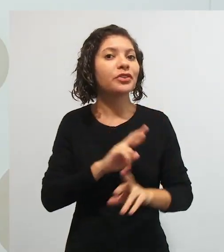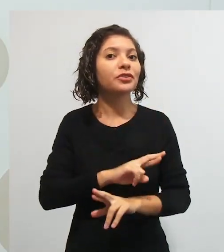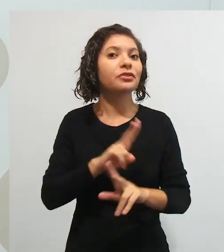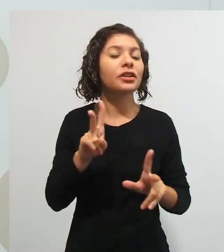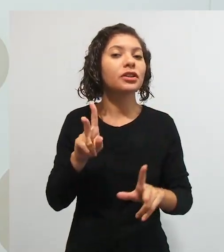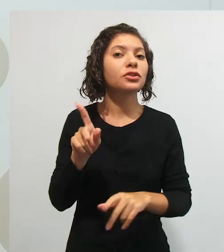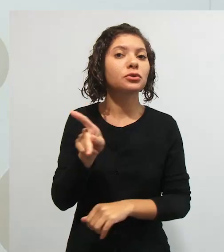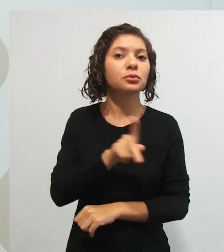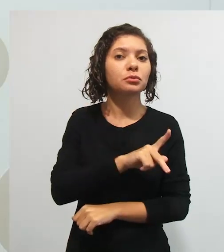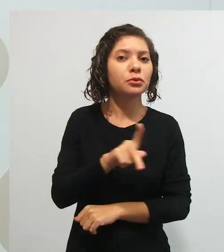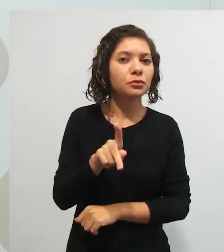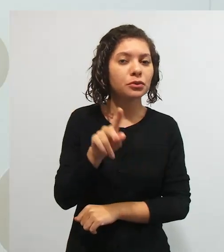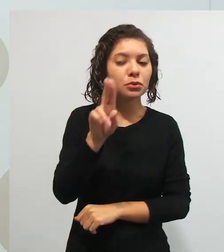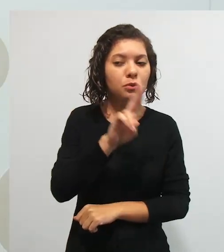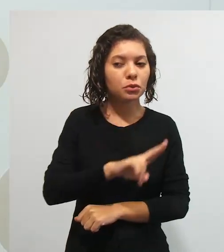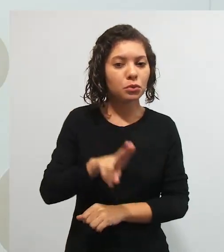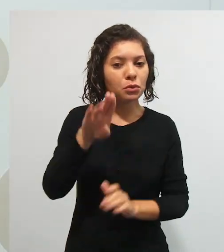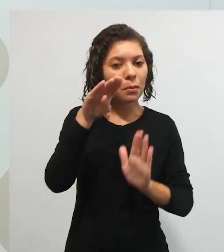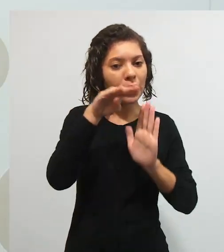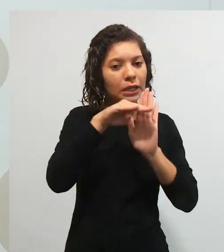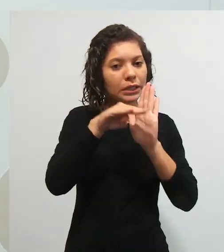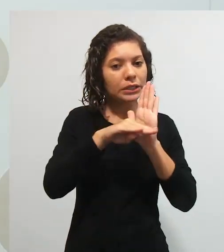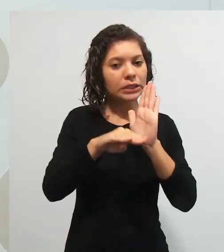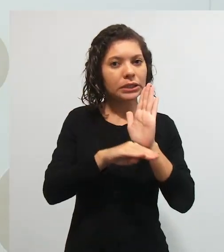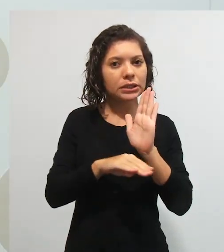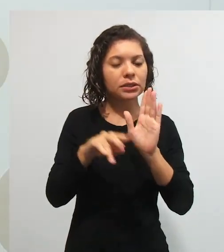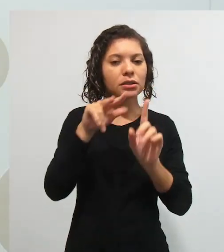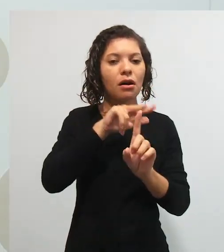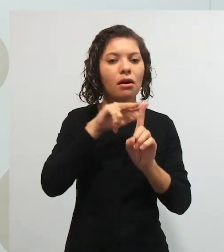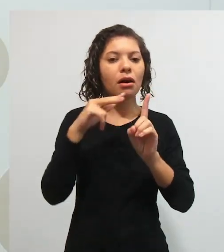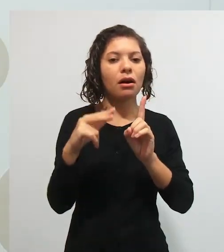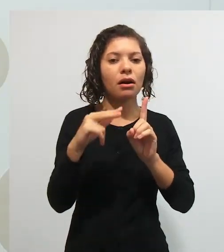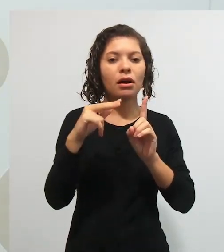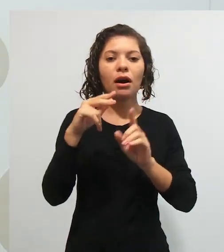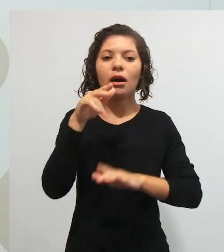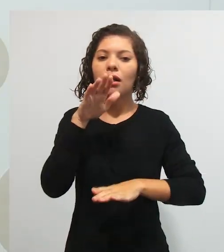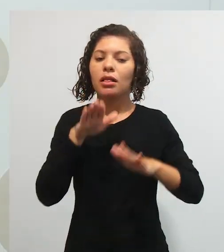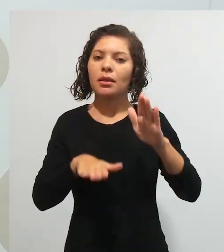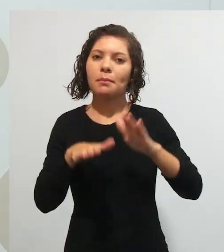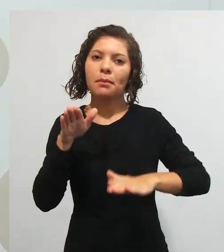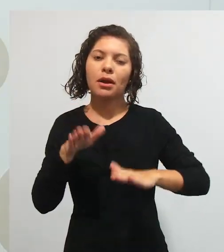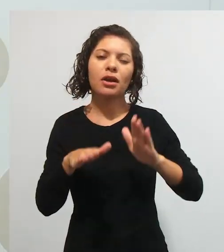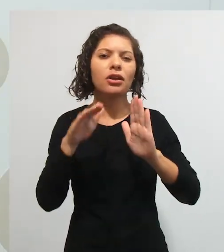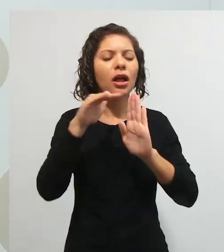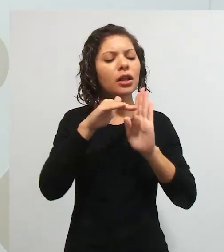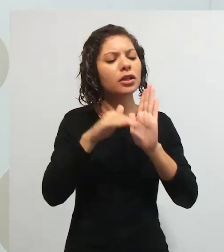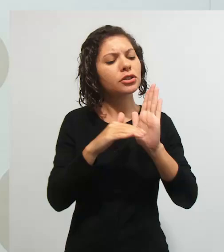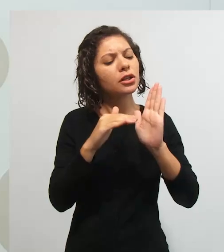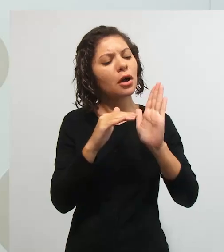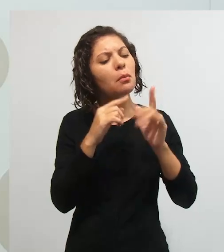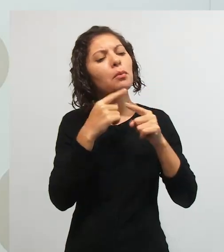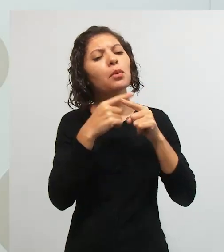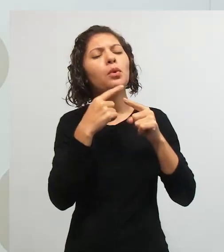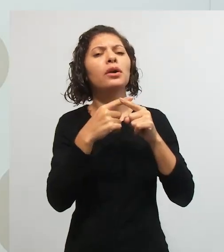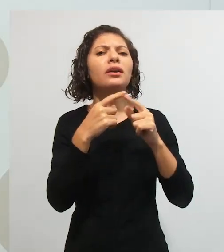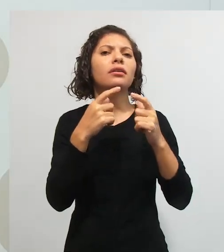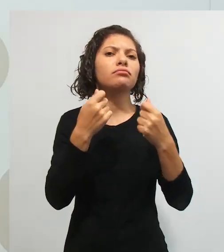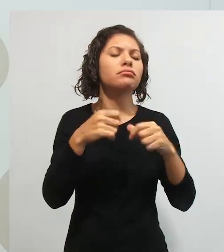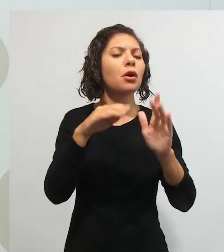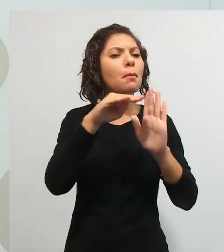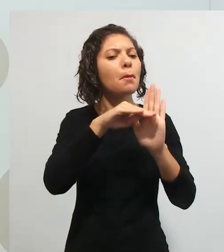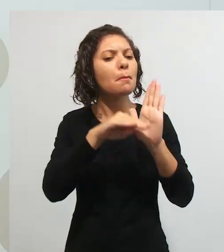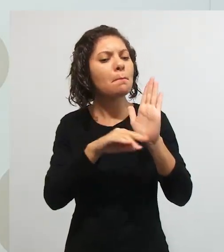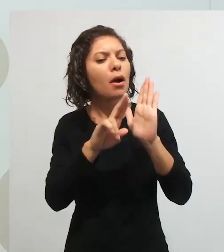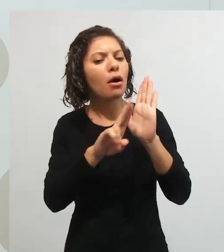quer dizer que o professor que trabalha com uma lista, né, já está trabalhando nessa perspectiva, depende. Para que essa lista? Essa lista surgiu de que